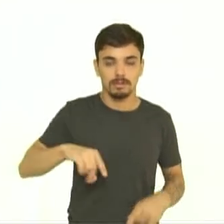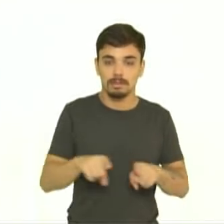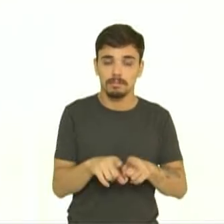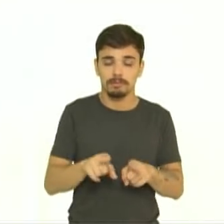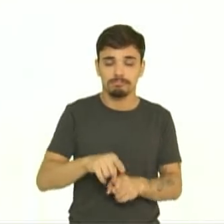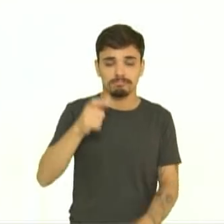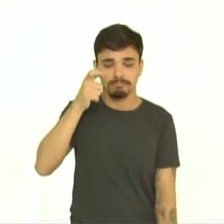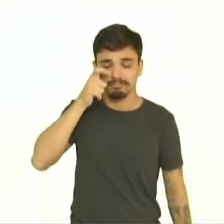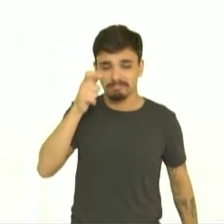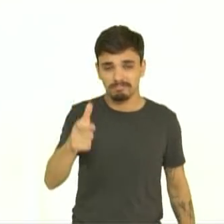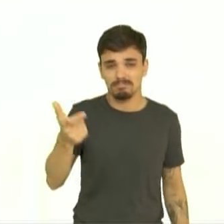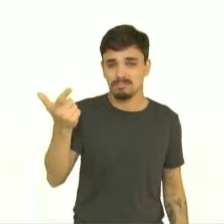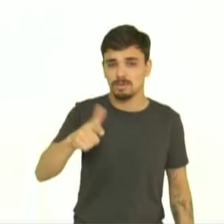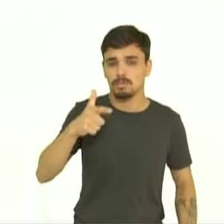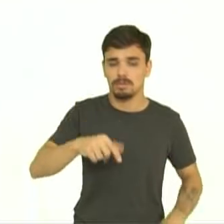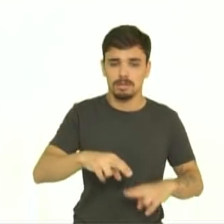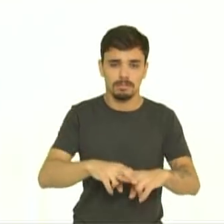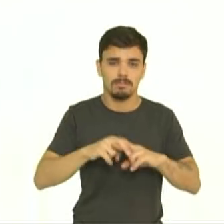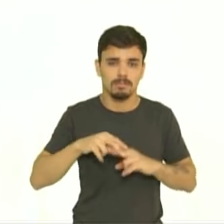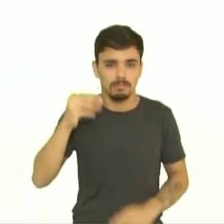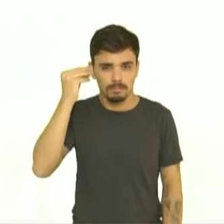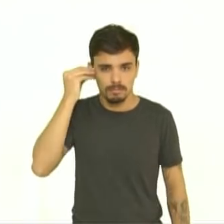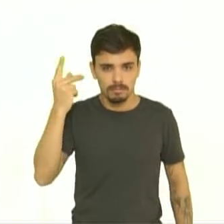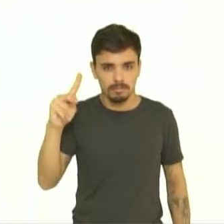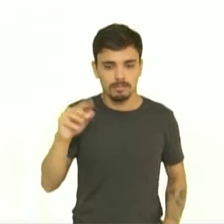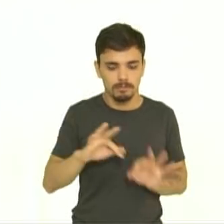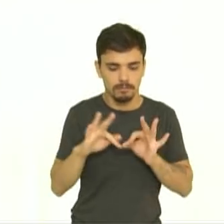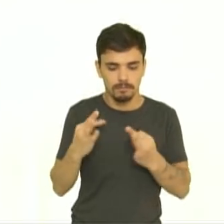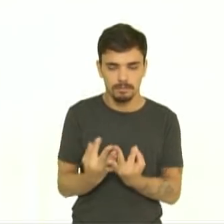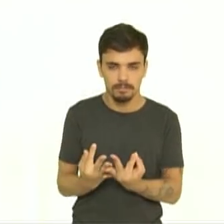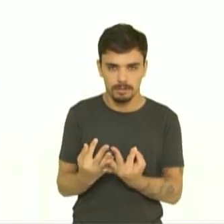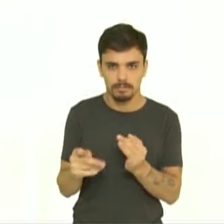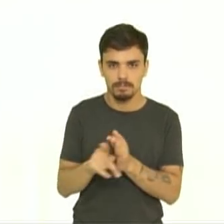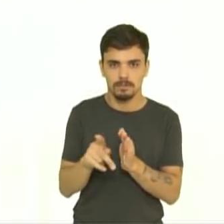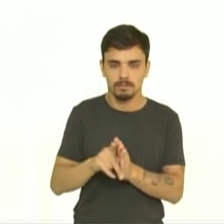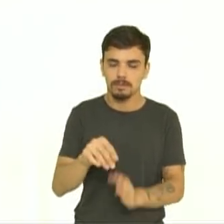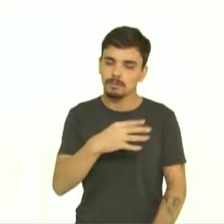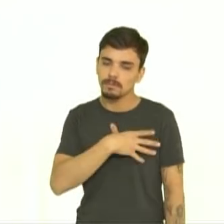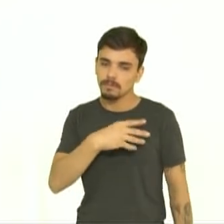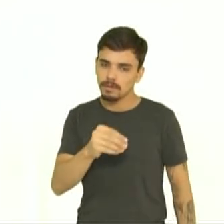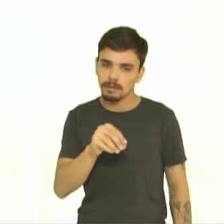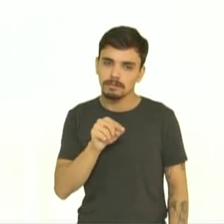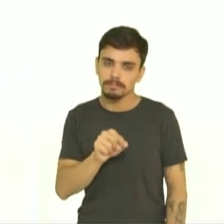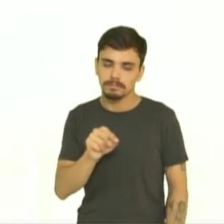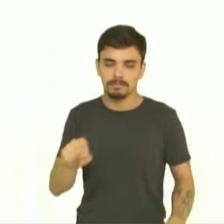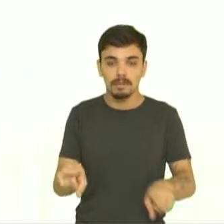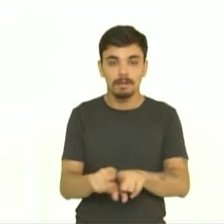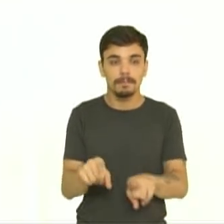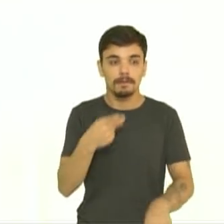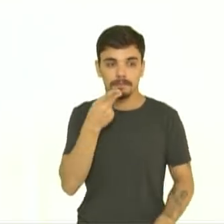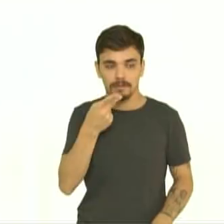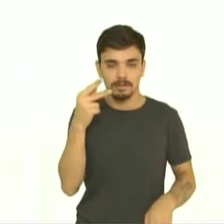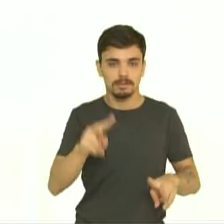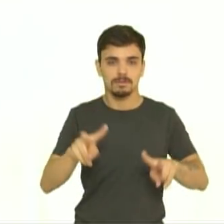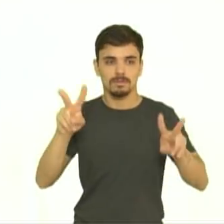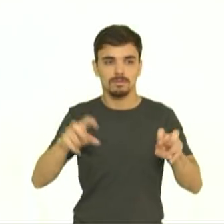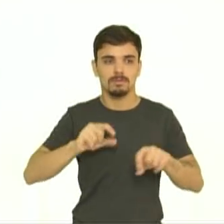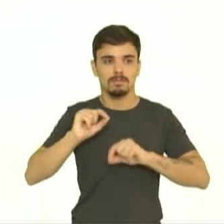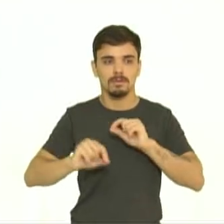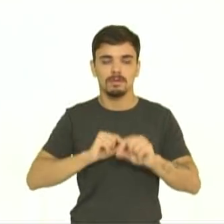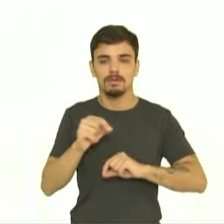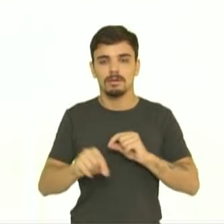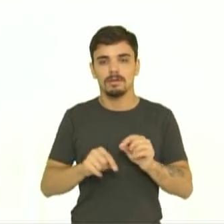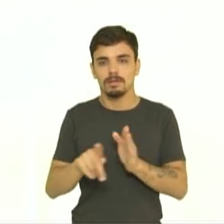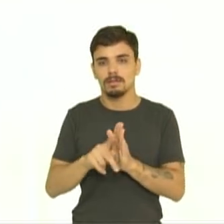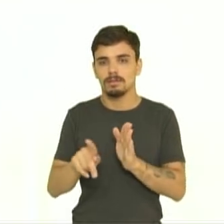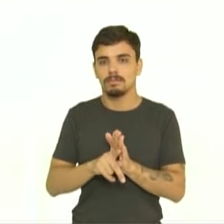desinteresse por parte dos familiares, né, na vida educacional dos filhos. Fala também que os maiores problemas da